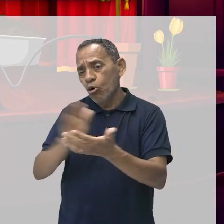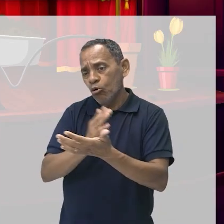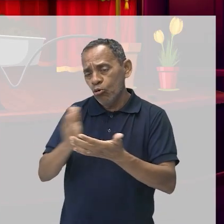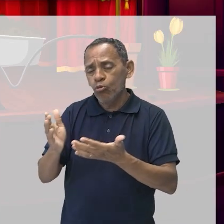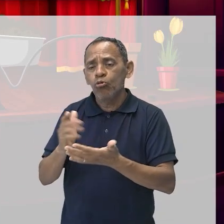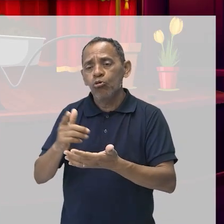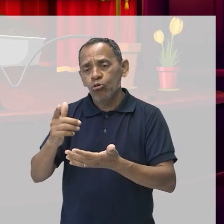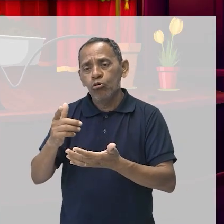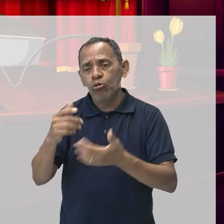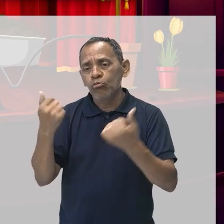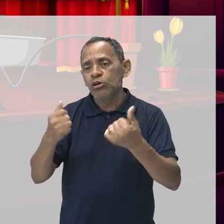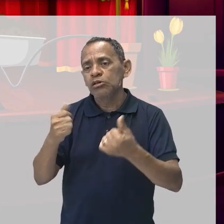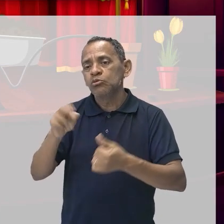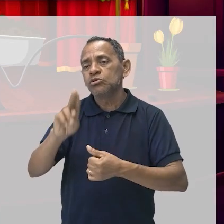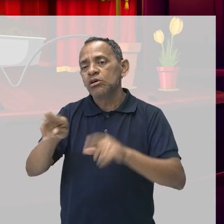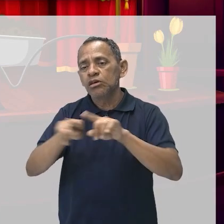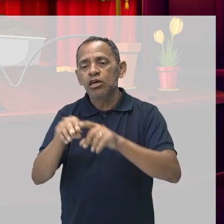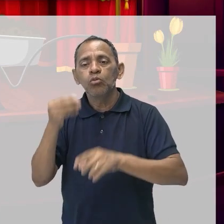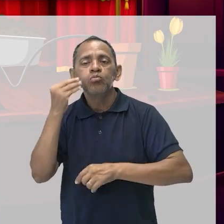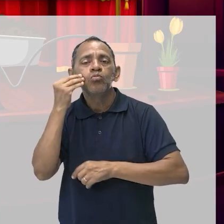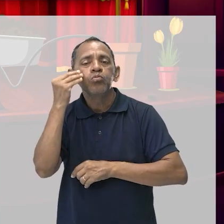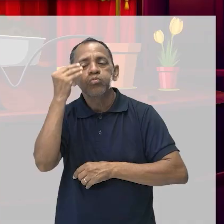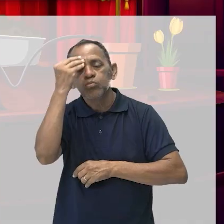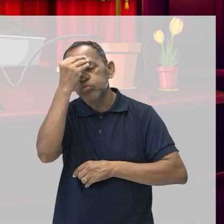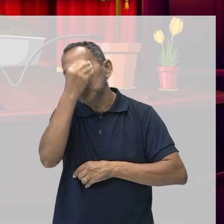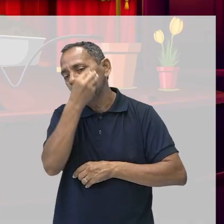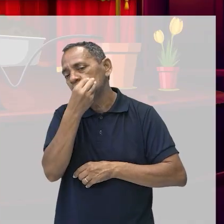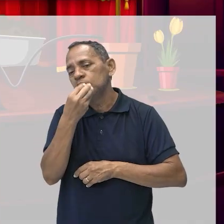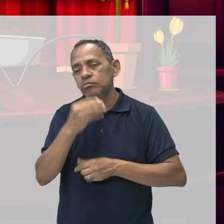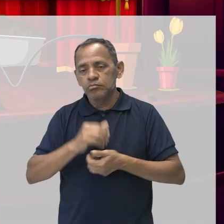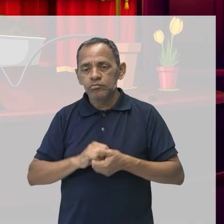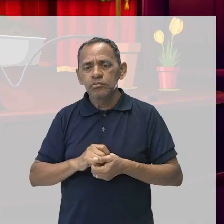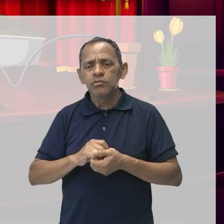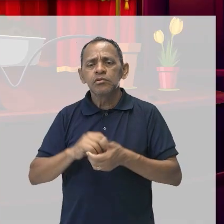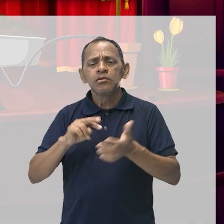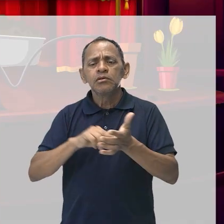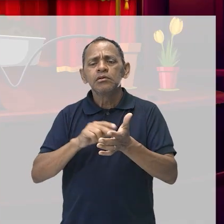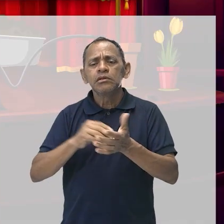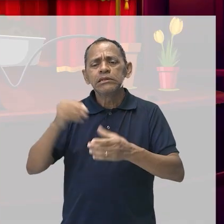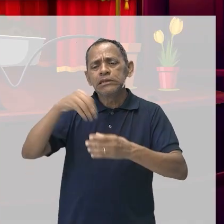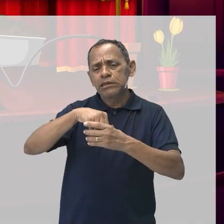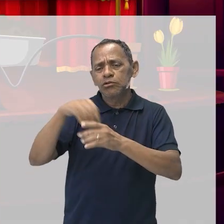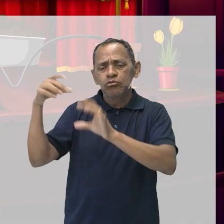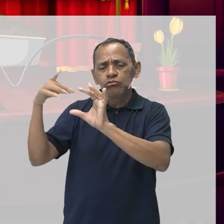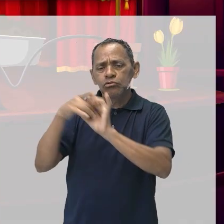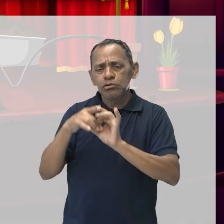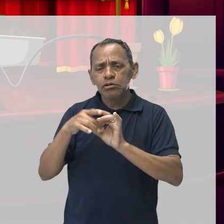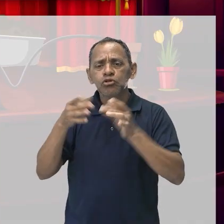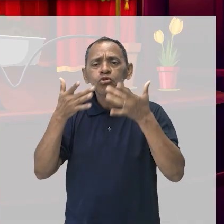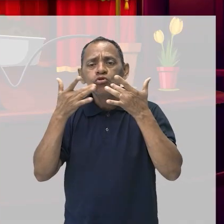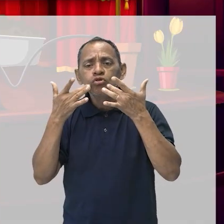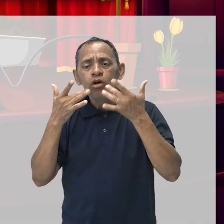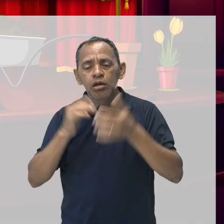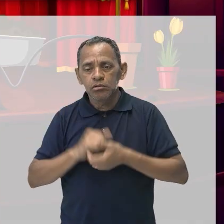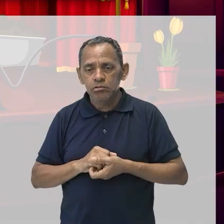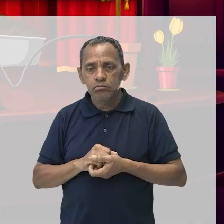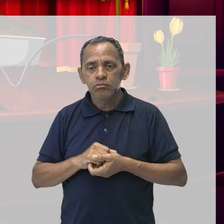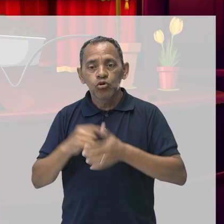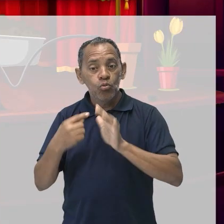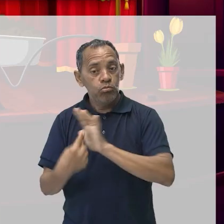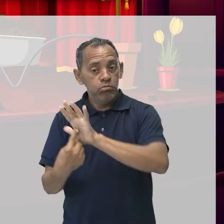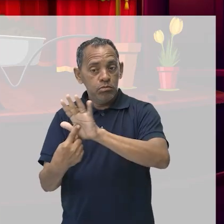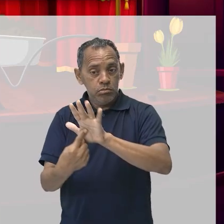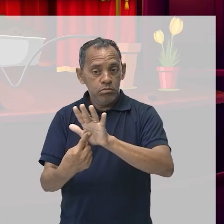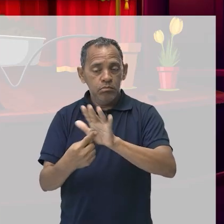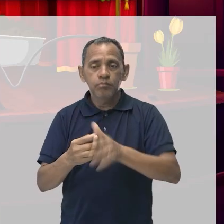que usar o quê? A maquiagem. E aí, o que é a maquiagem dentro do contexto do teatro enquanto encenação?